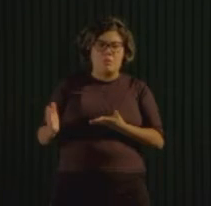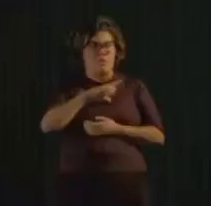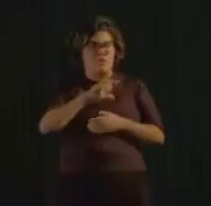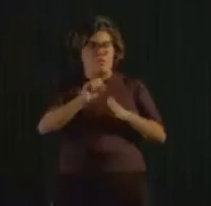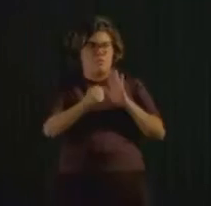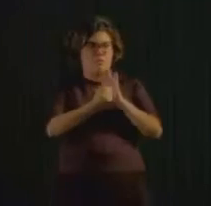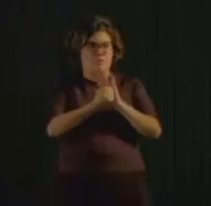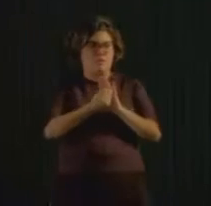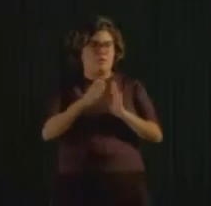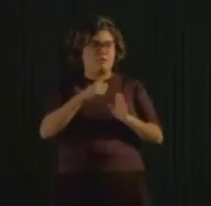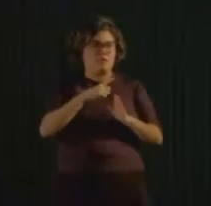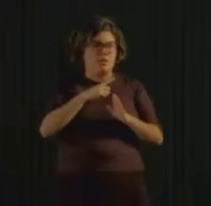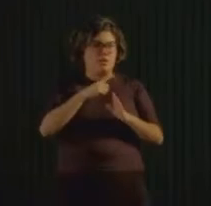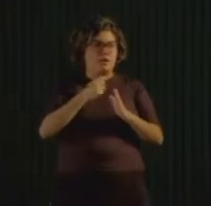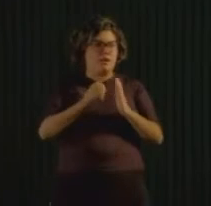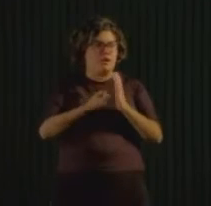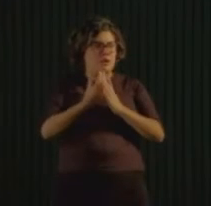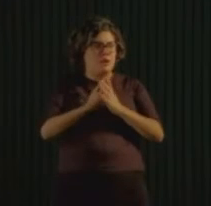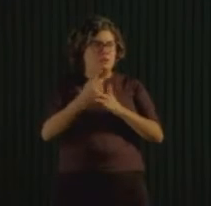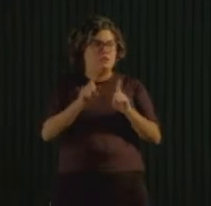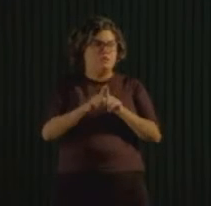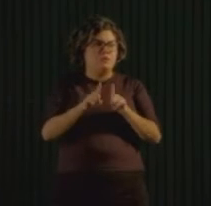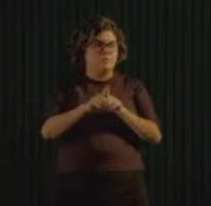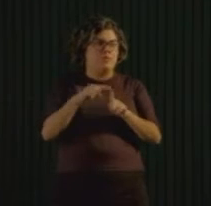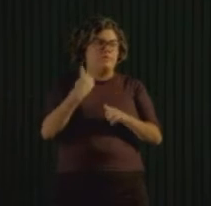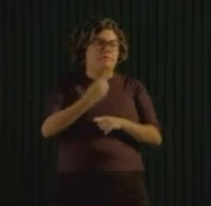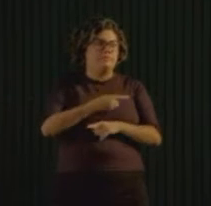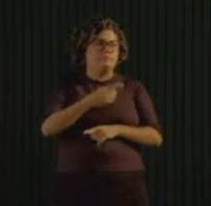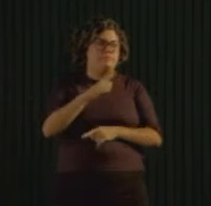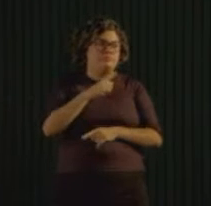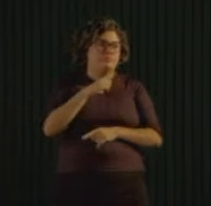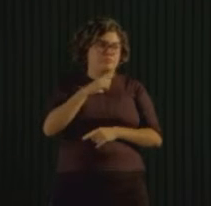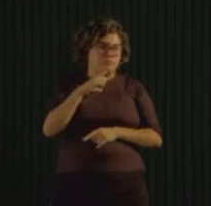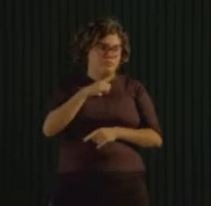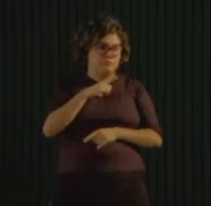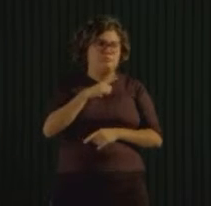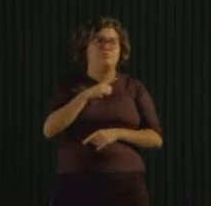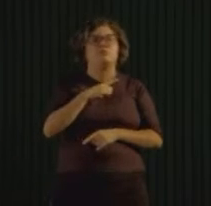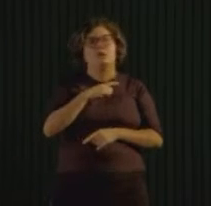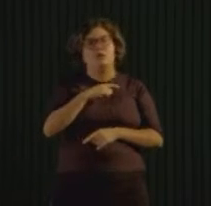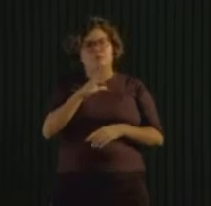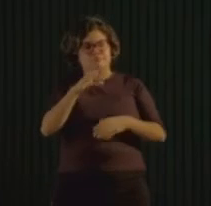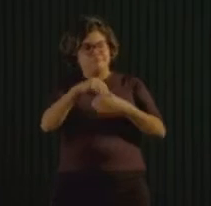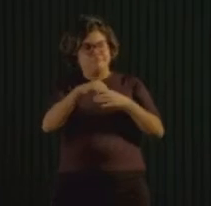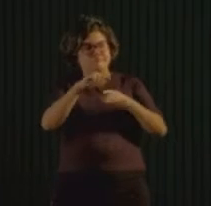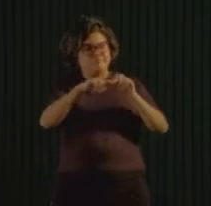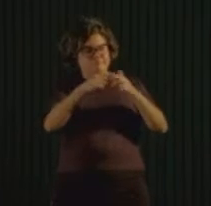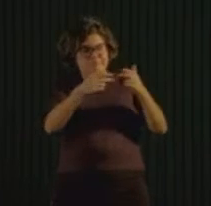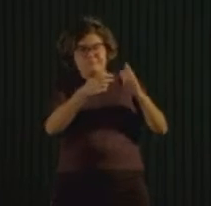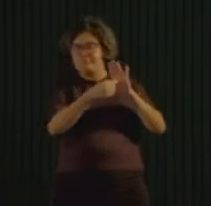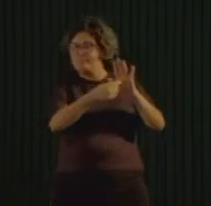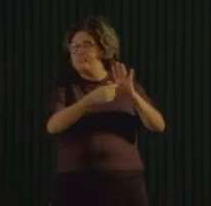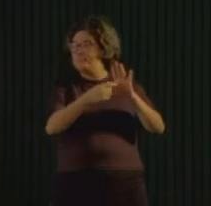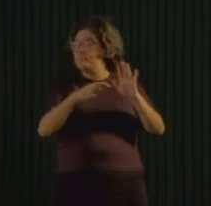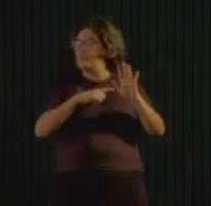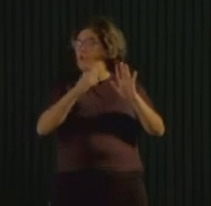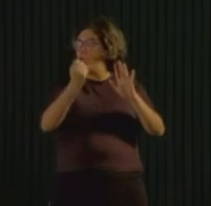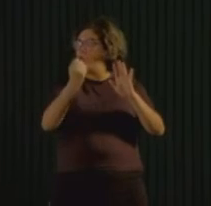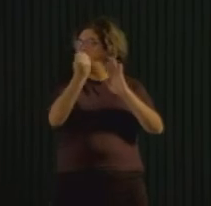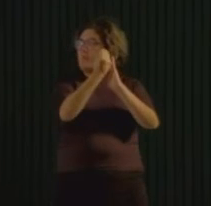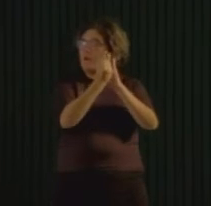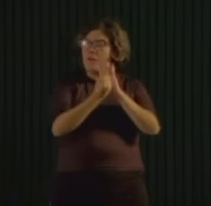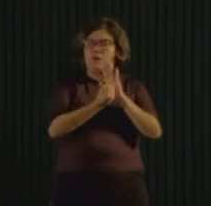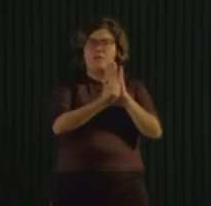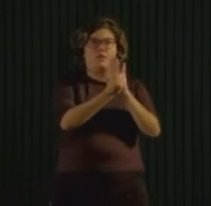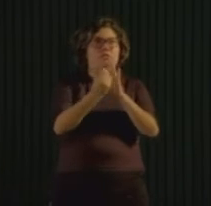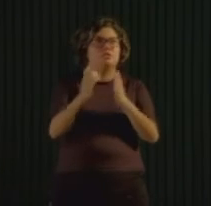de marca, que a gente busca construir também, para identificar quem são os verdadeiros vilões quando o assunto é embalagem. Então, aqui tem o top 8 de